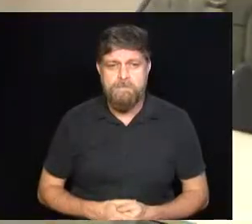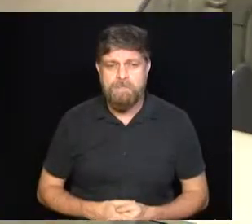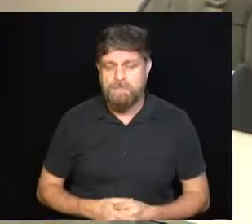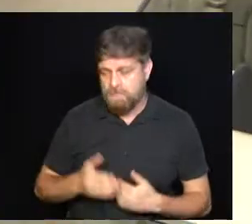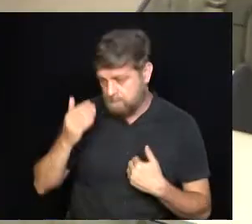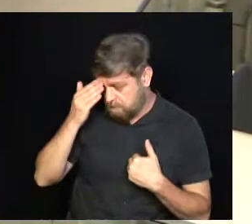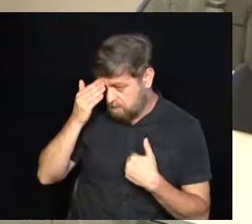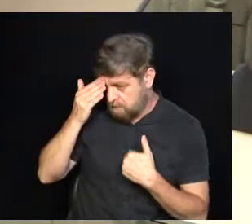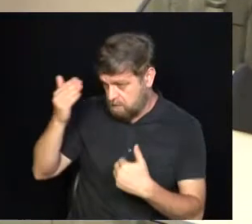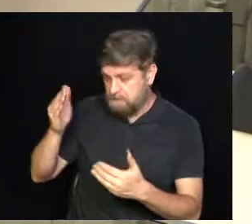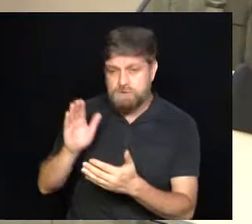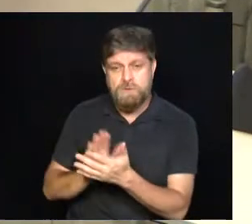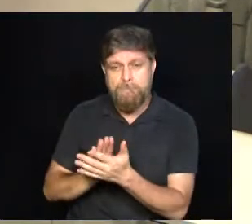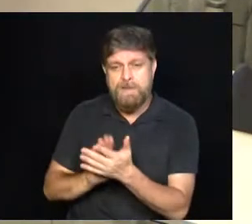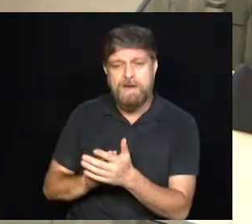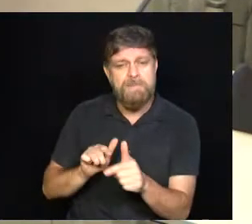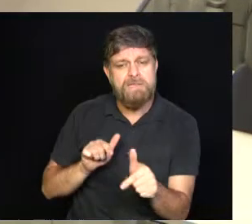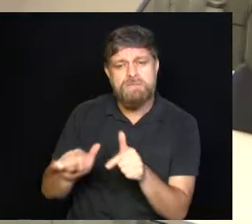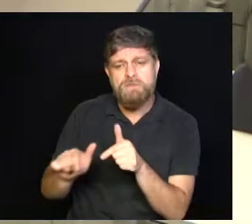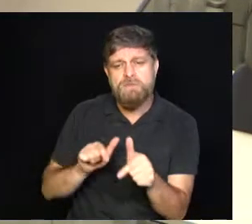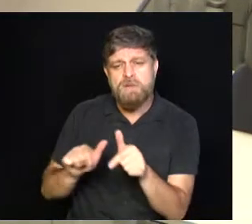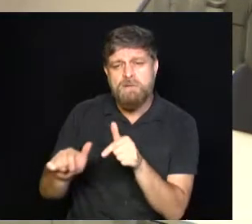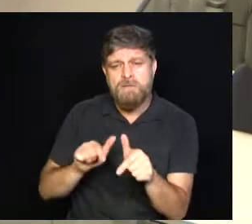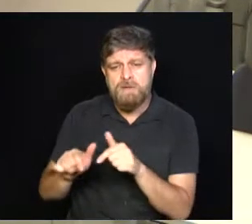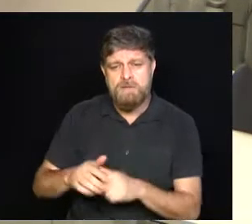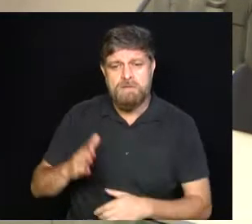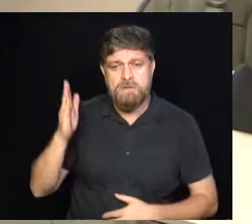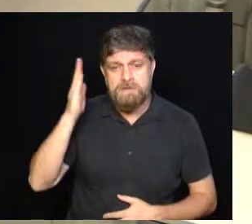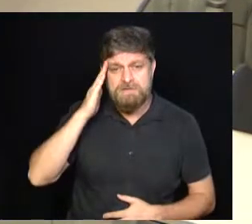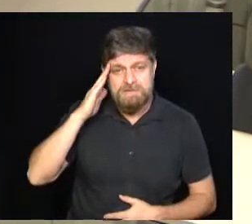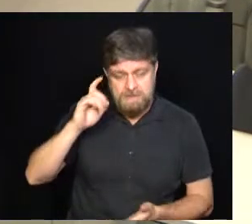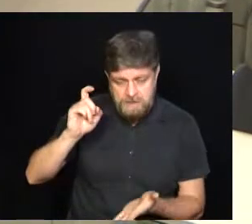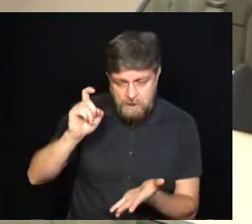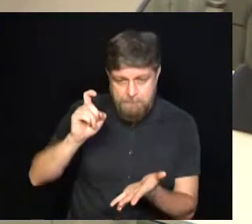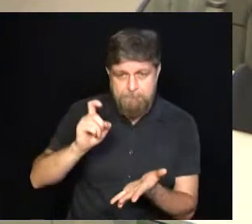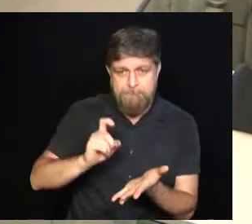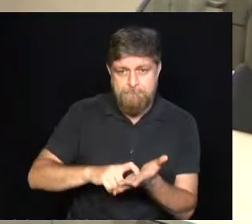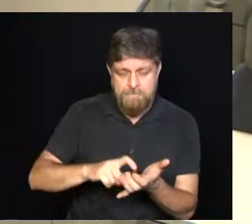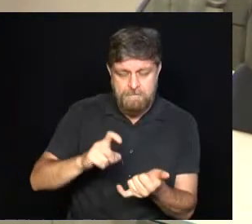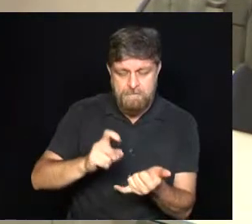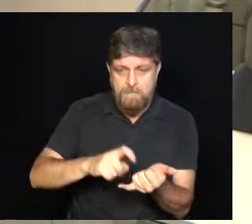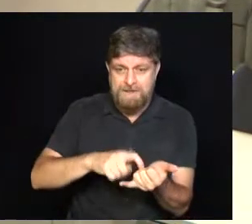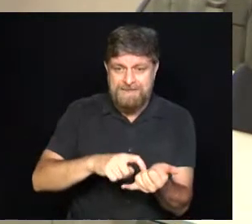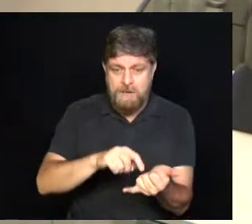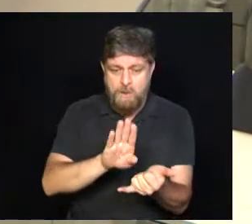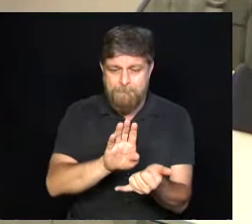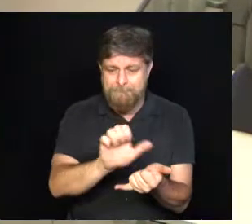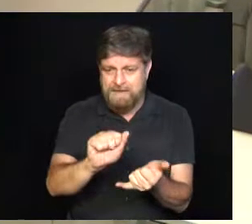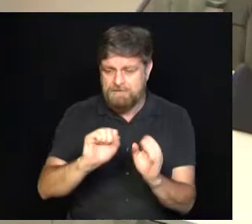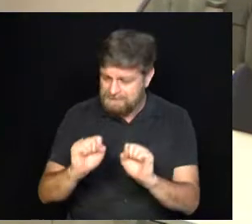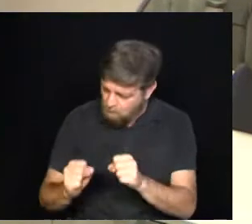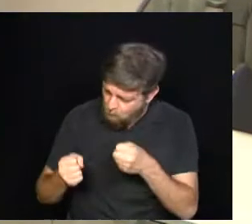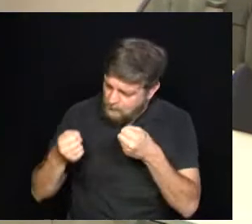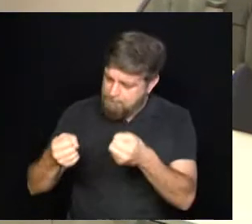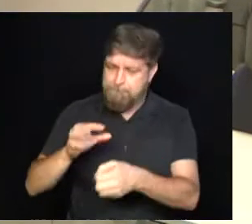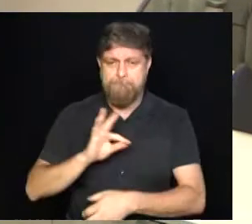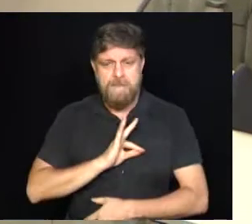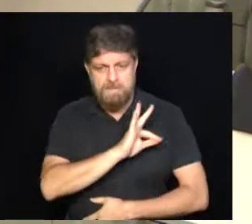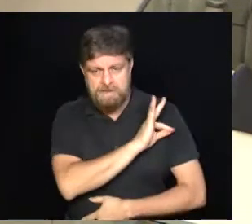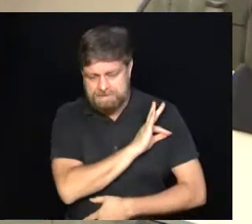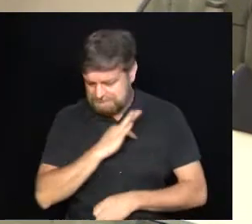agradeço. Parabéns aí pelo trabalho. Eu sei que o botão Bela foi um empenho muito grande da Guarda Municipal,